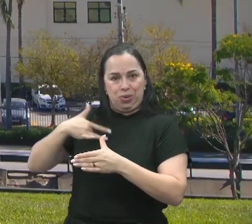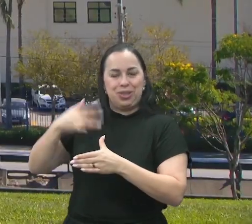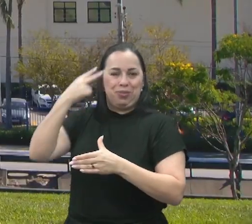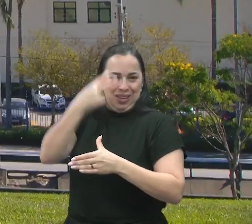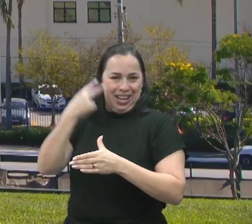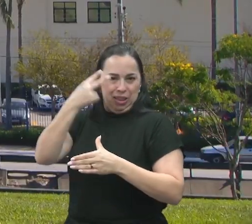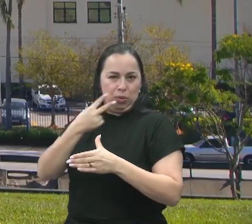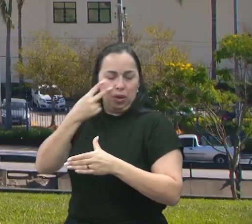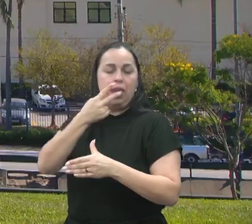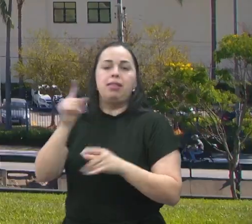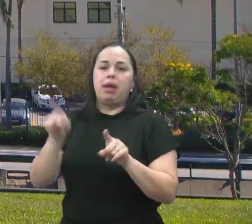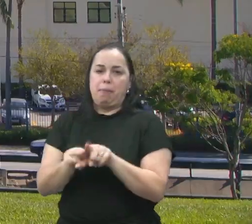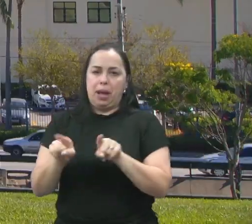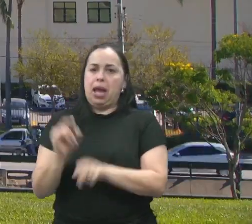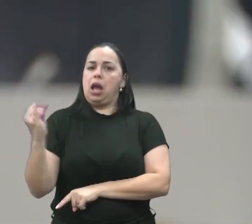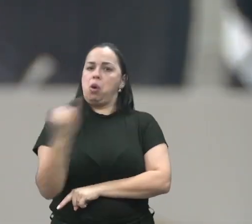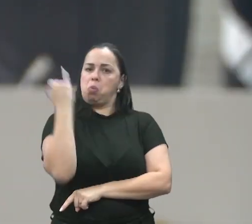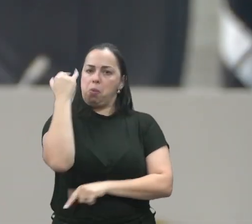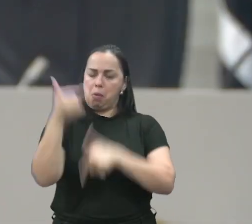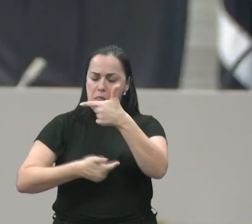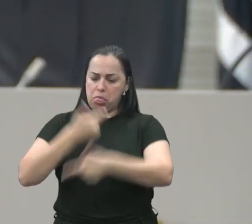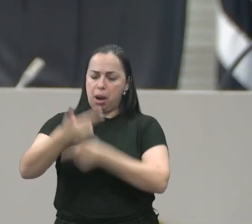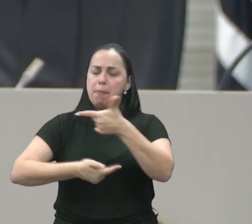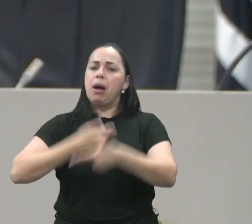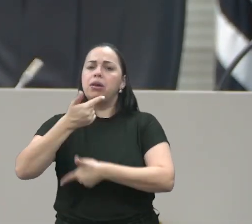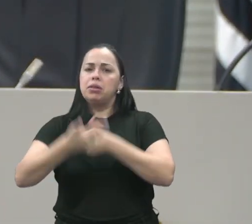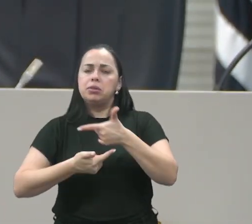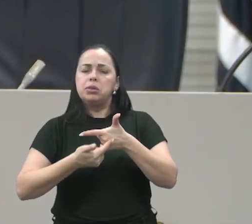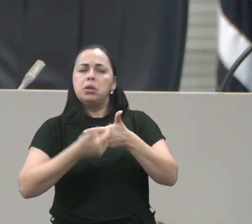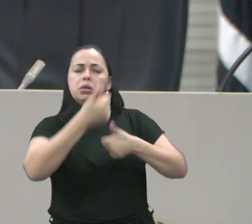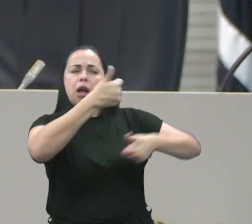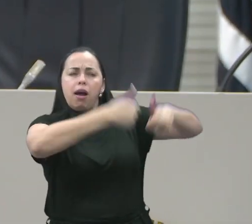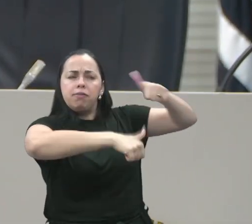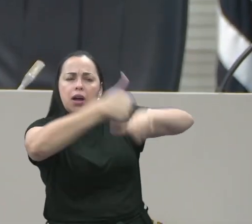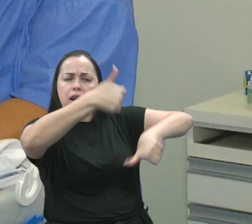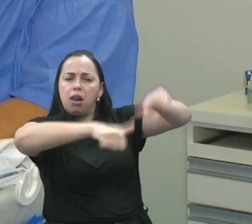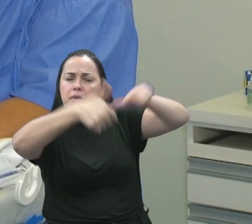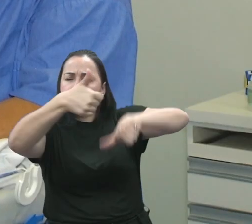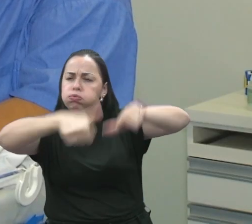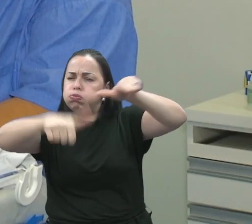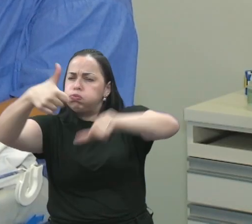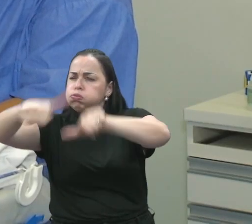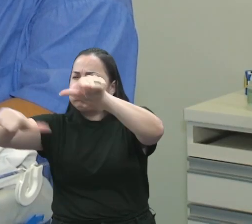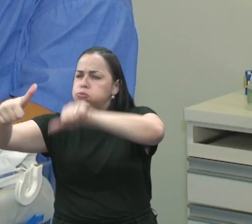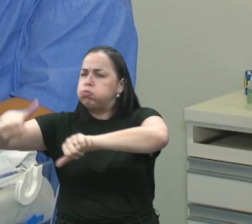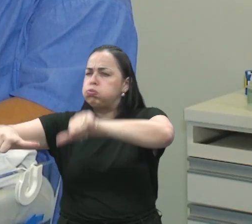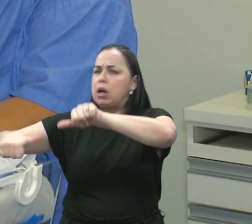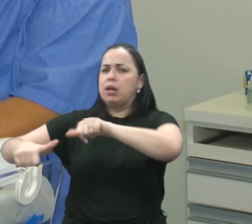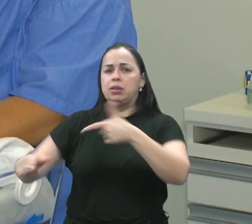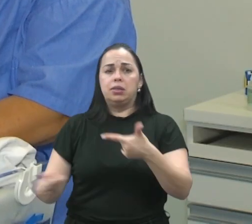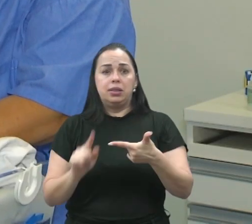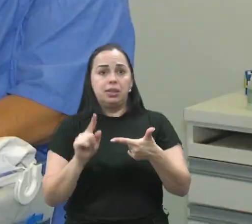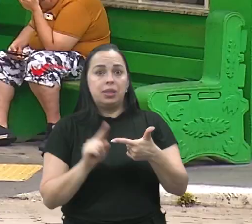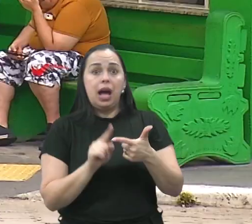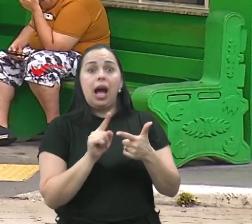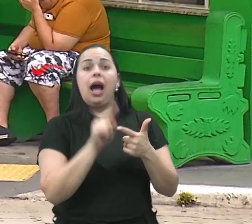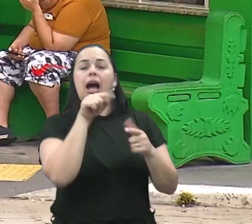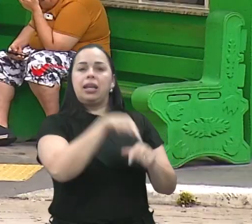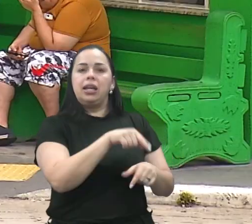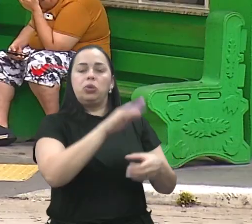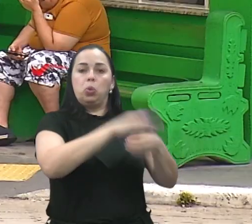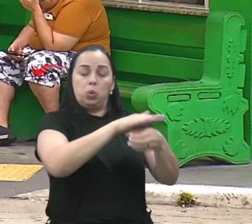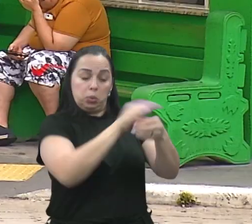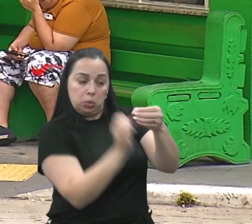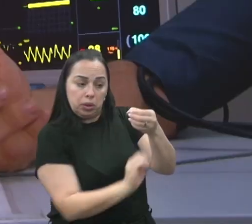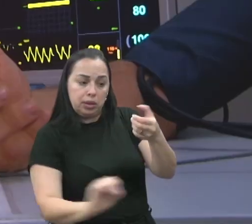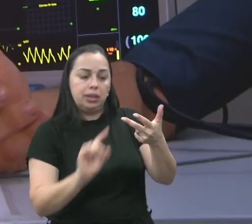também exerce papel fundamental. O grupo de trabalho é responsável por avaliar questões relacionadas à saúde pública,